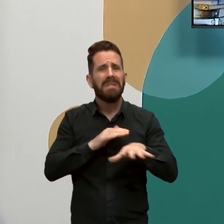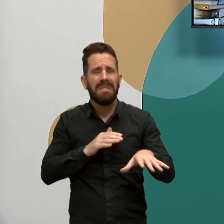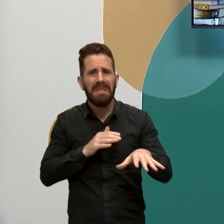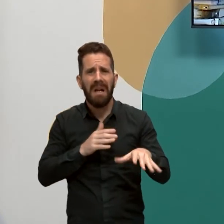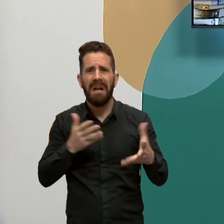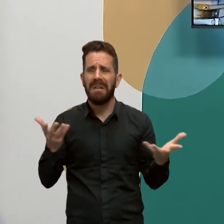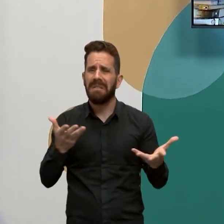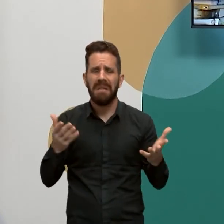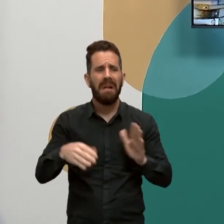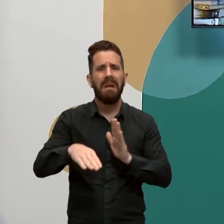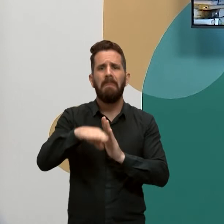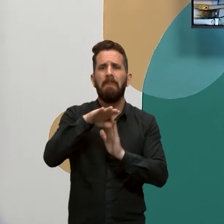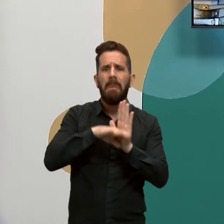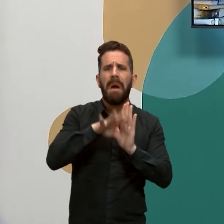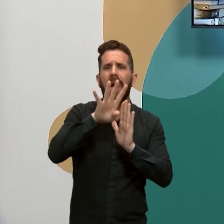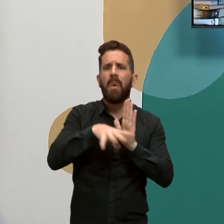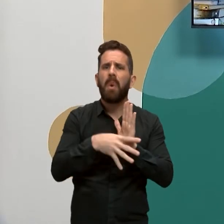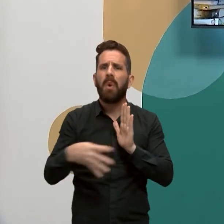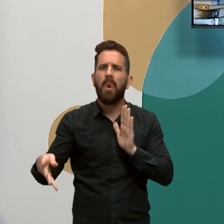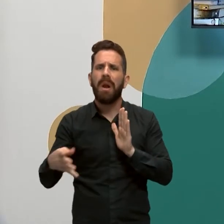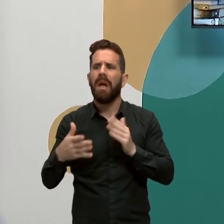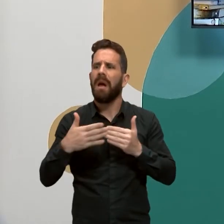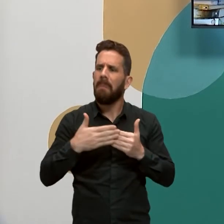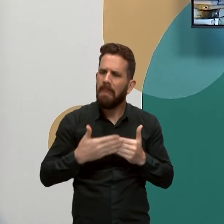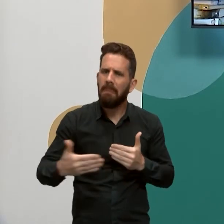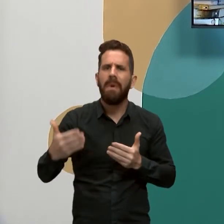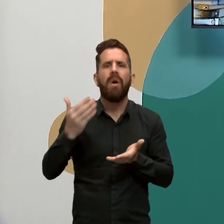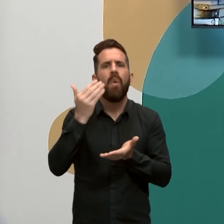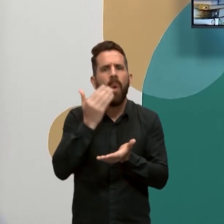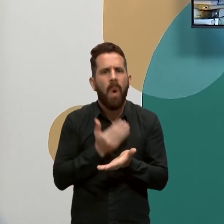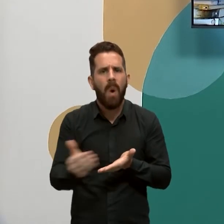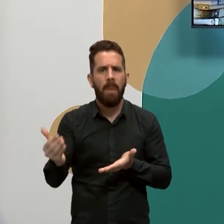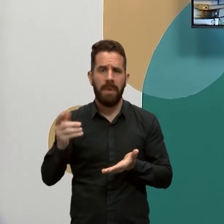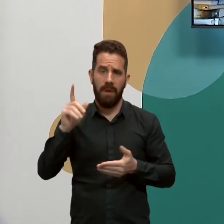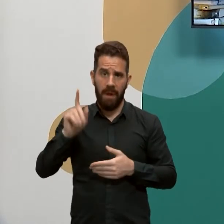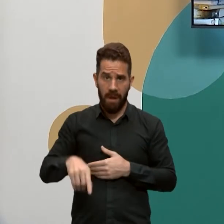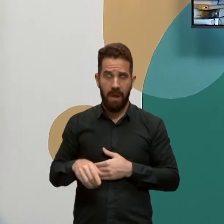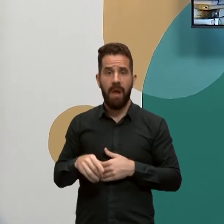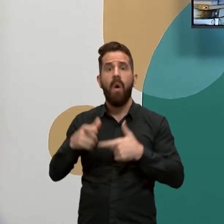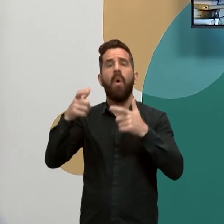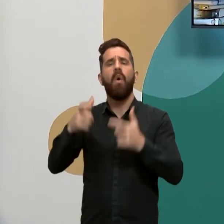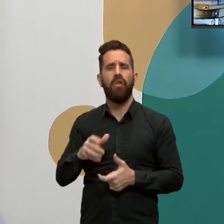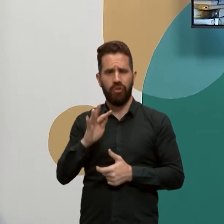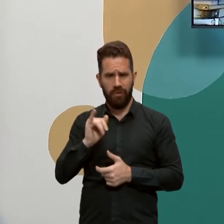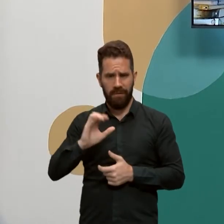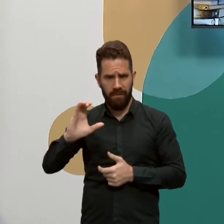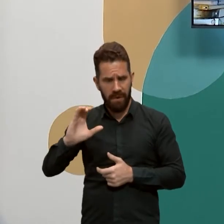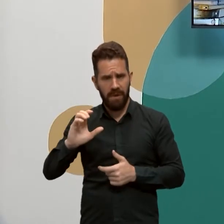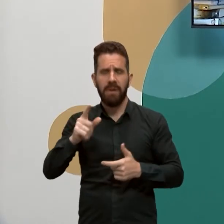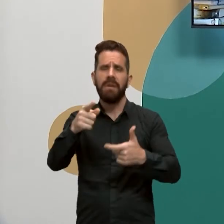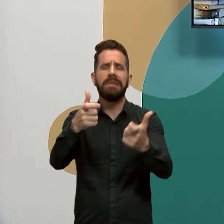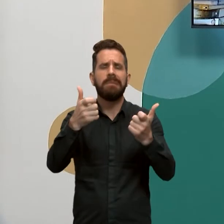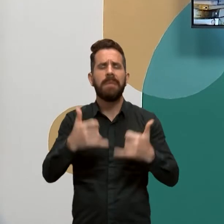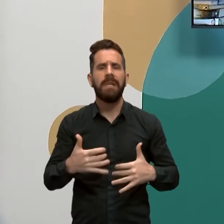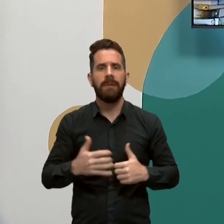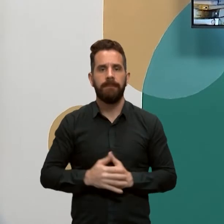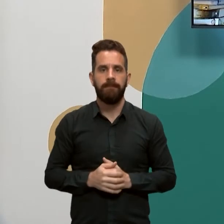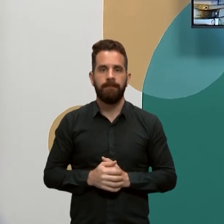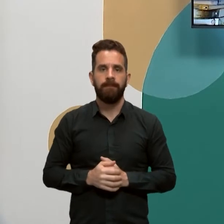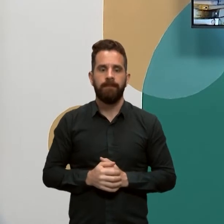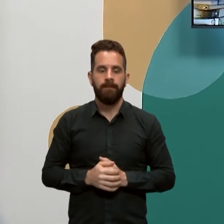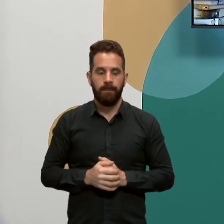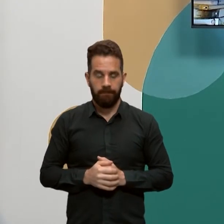que é o cronograma para início também? Vai ser dado na FIC? Explique para a gente. Sim, vai ser um